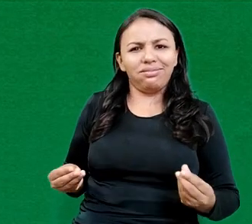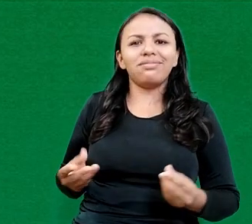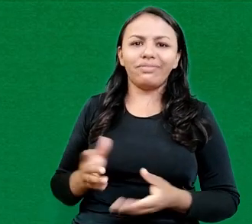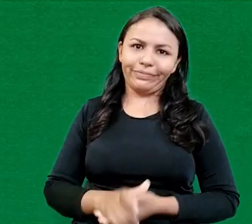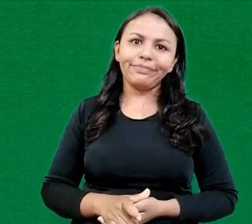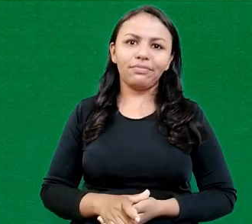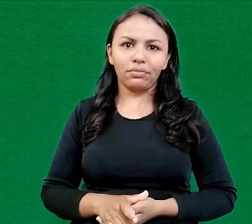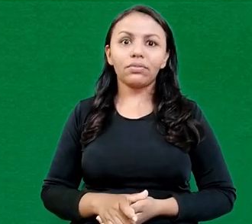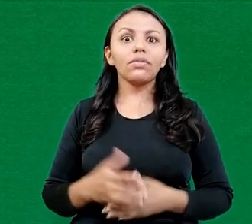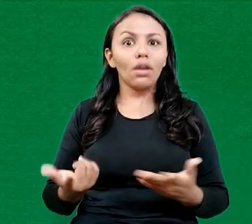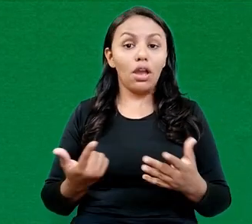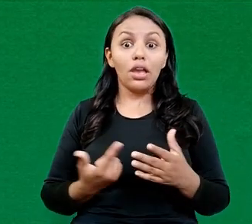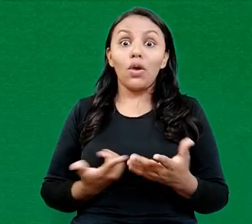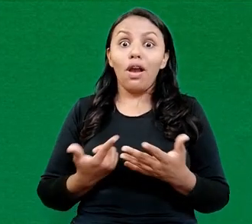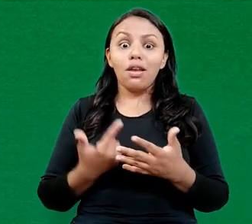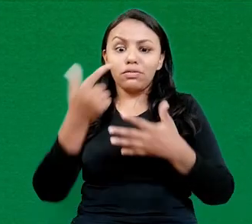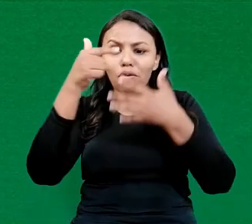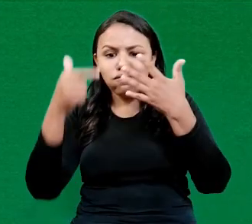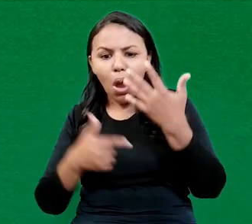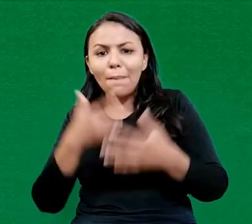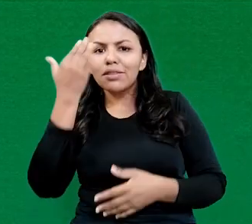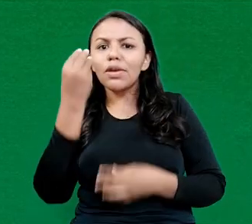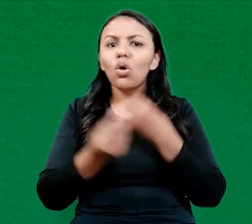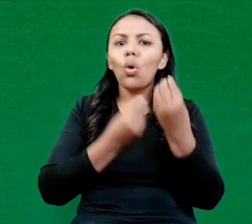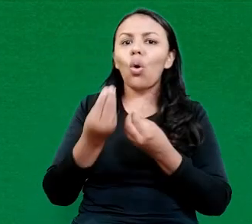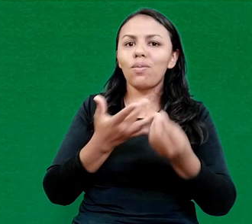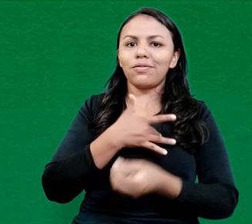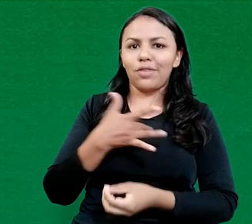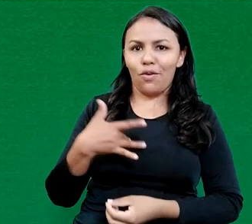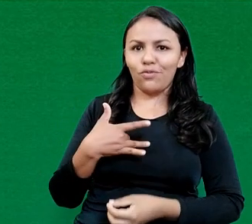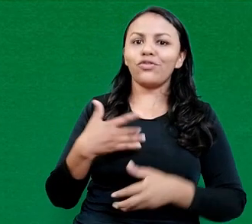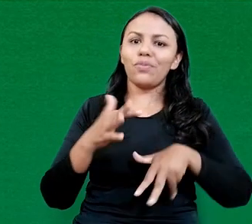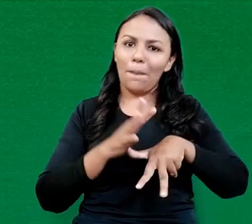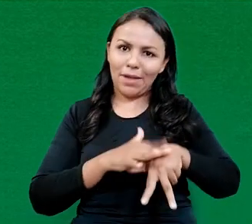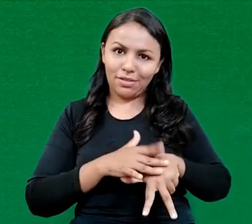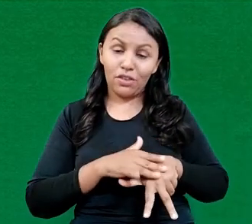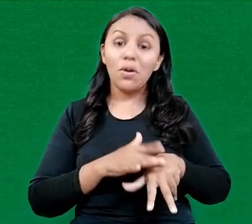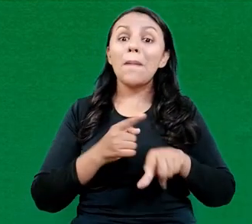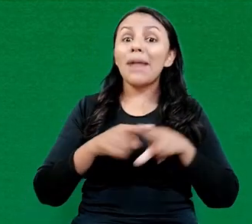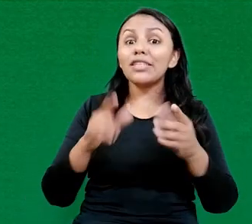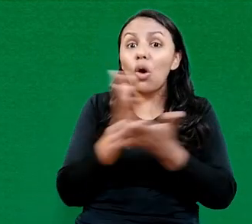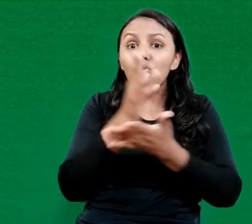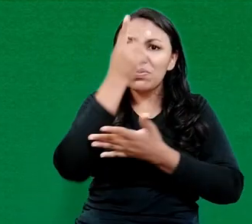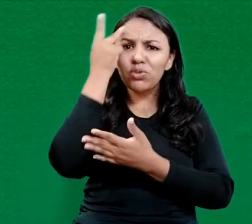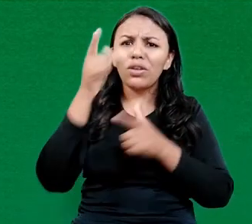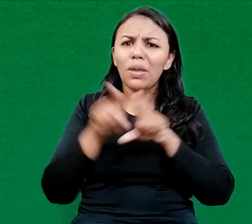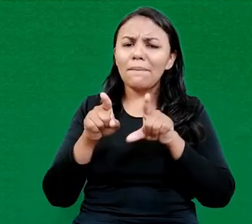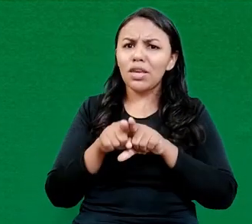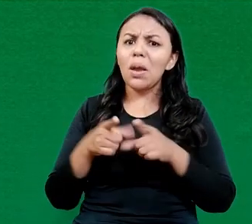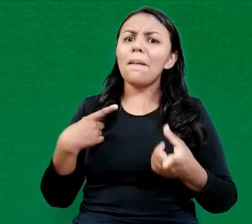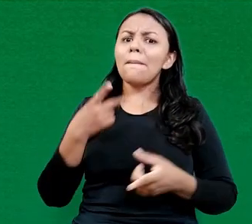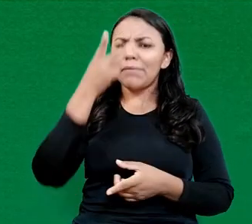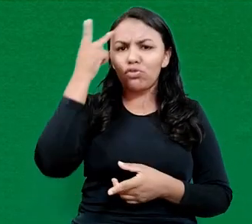Esse padrão, ele fala muito do paciente. Mas nós também temos pacientes com fezes na escala Bristol